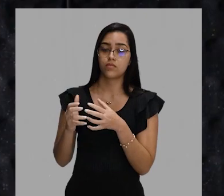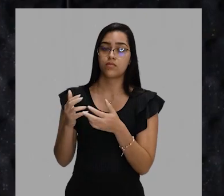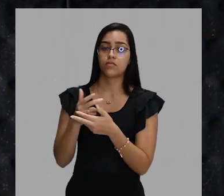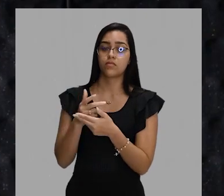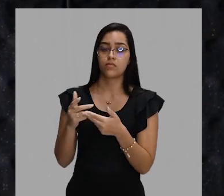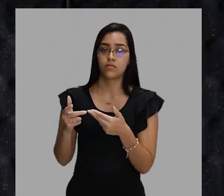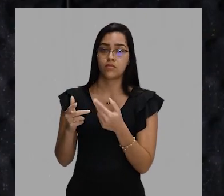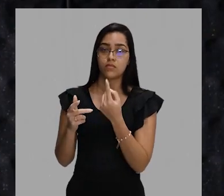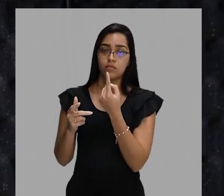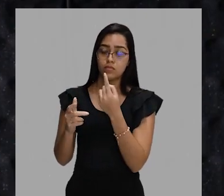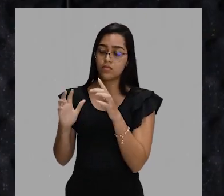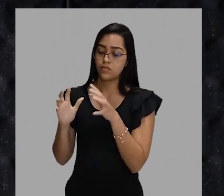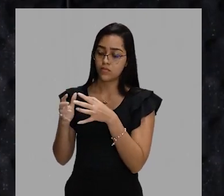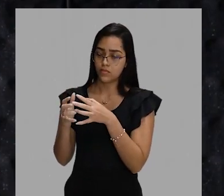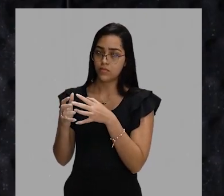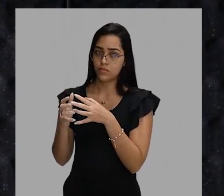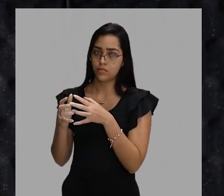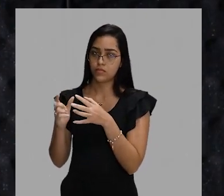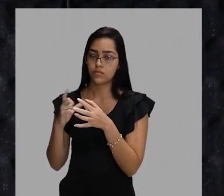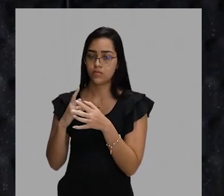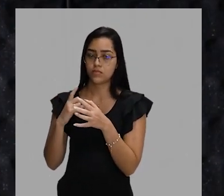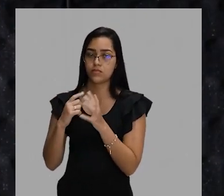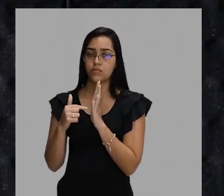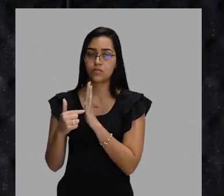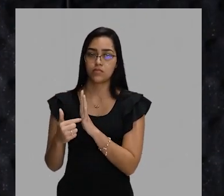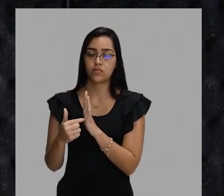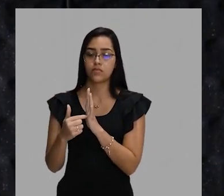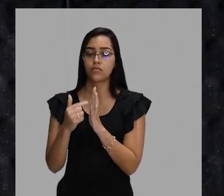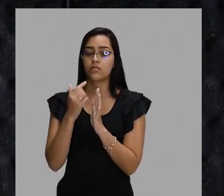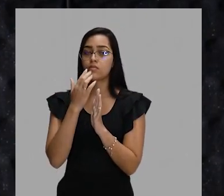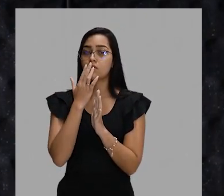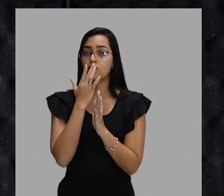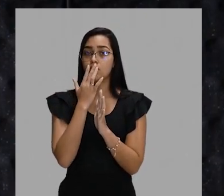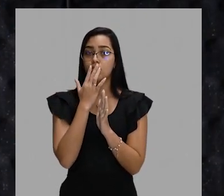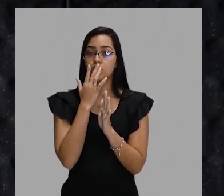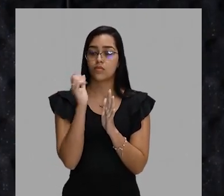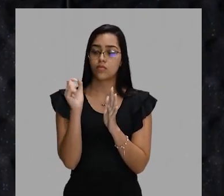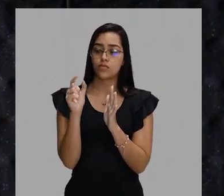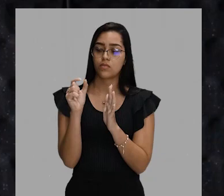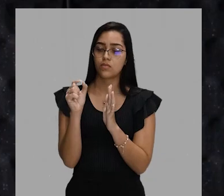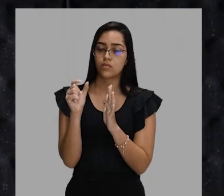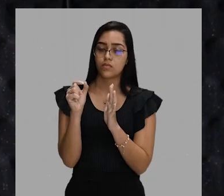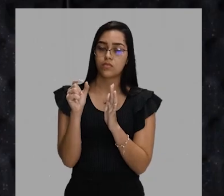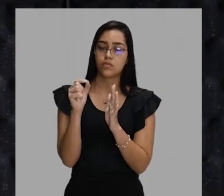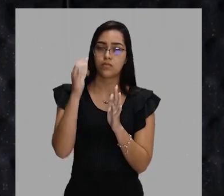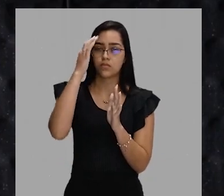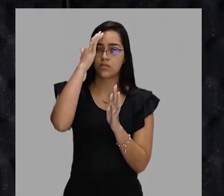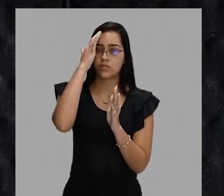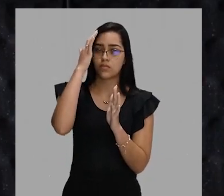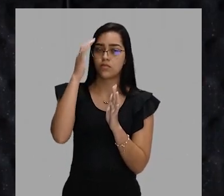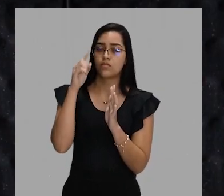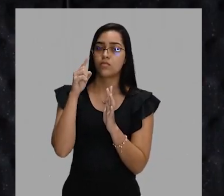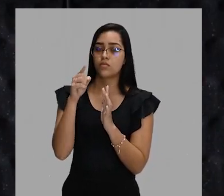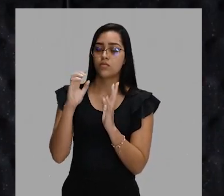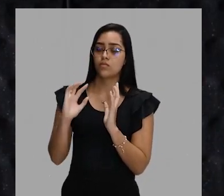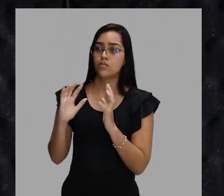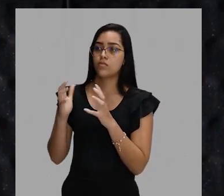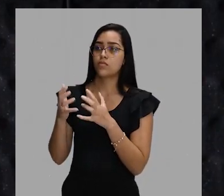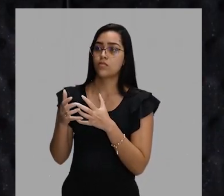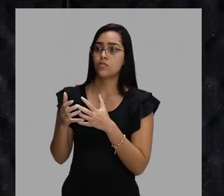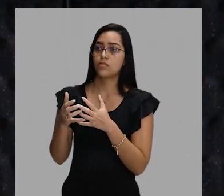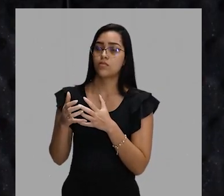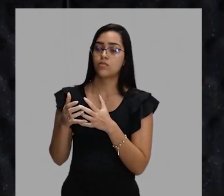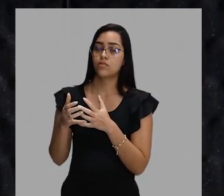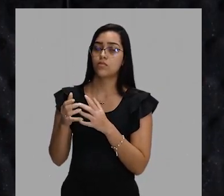vários indivíduos de uma mesma espécie, que está sendo representado aqui por esse ratinho azul. Imagina que esse grupo de